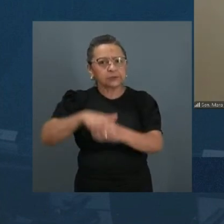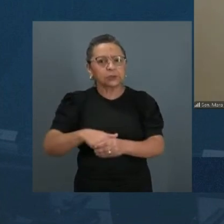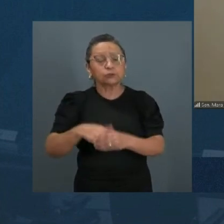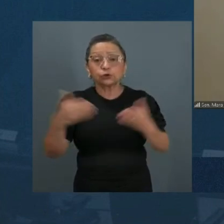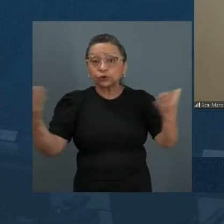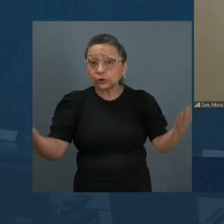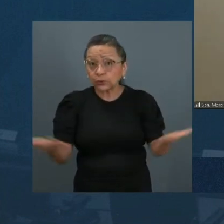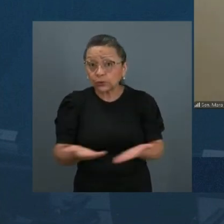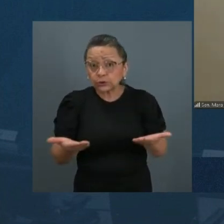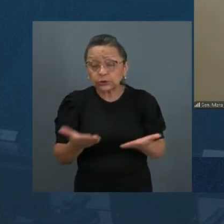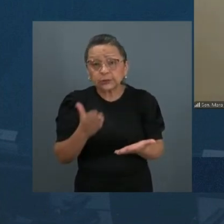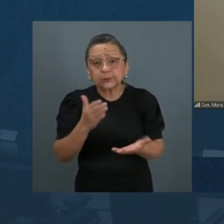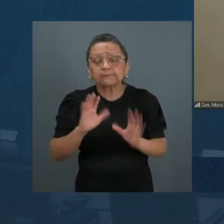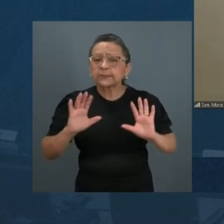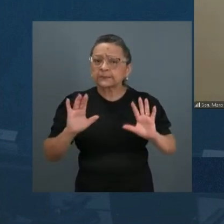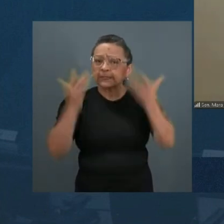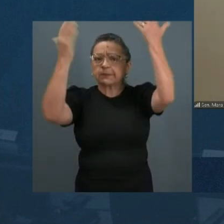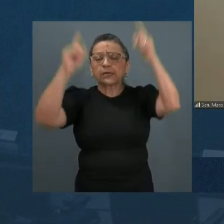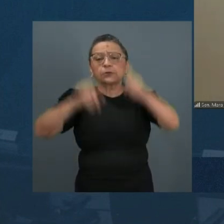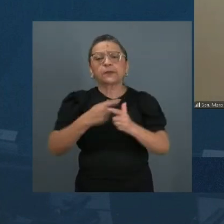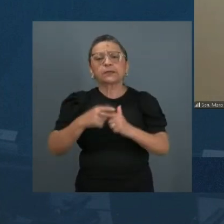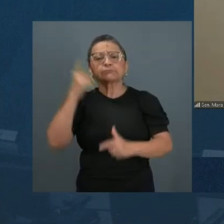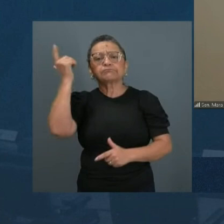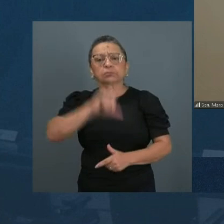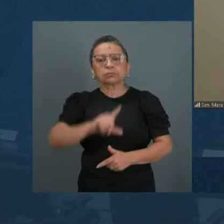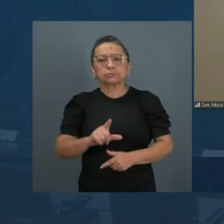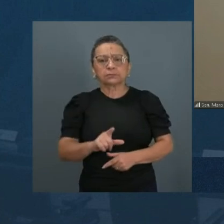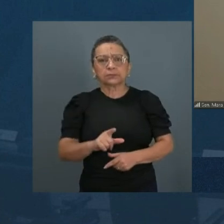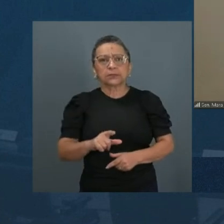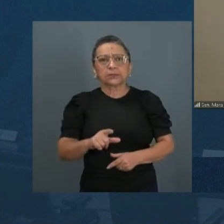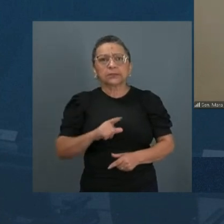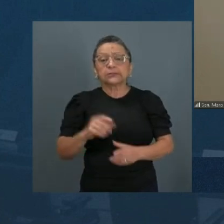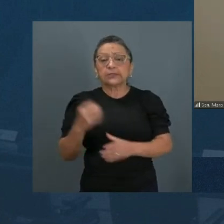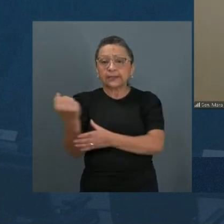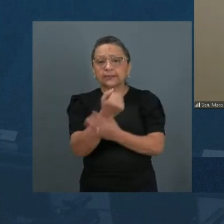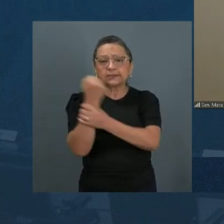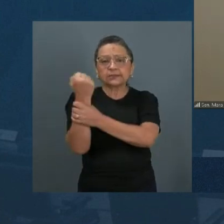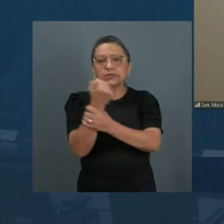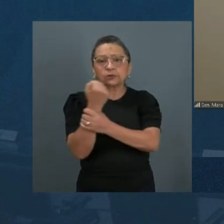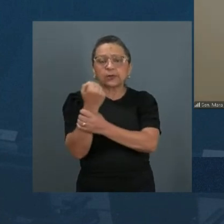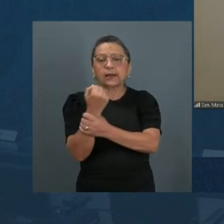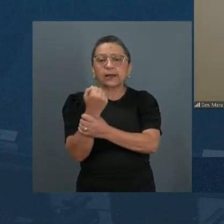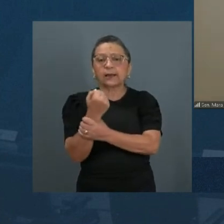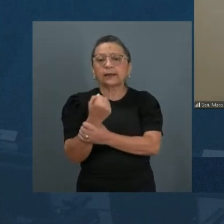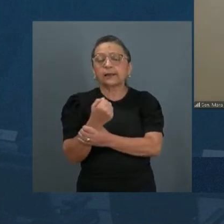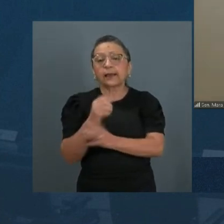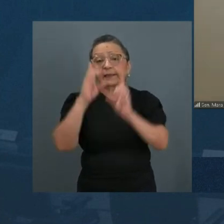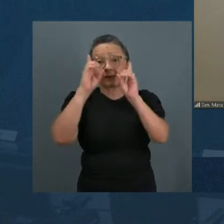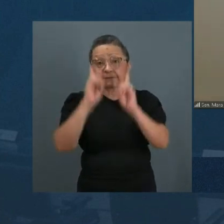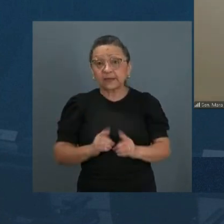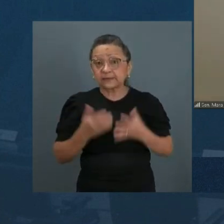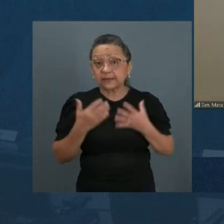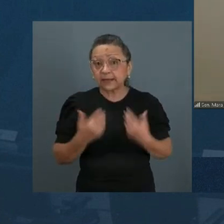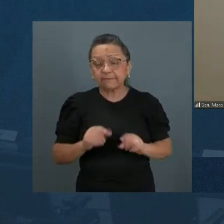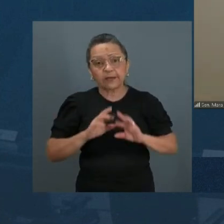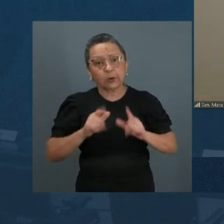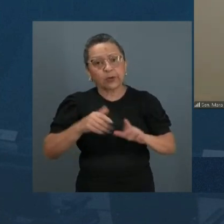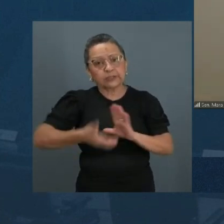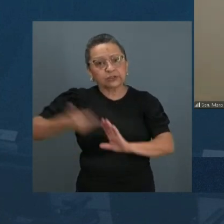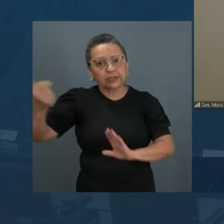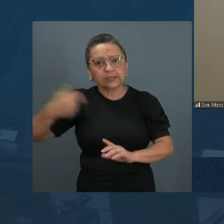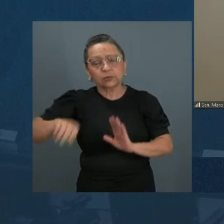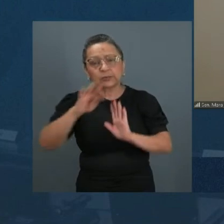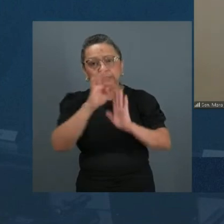de hoje celebrando mais essa conquista de assegurar que a deficiência leve não será excluída